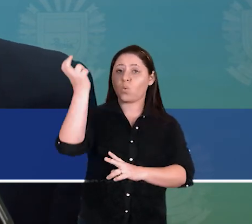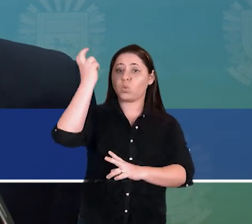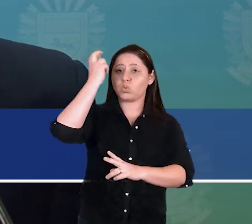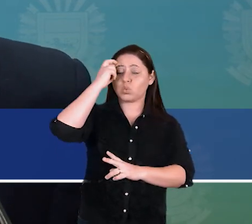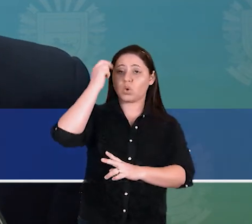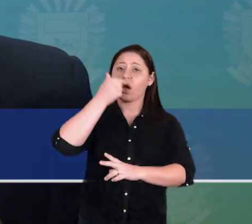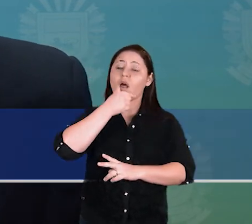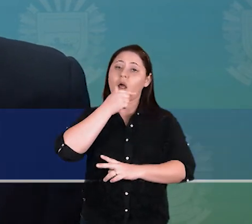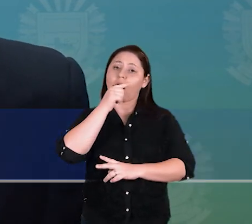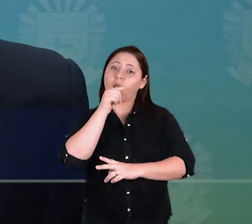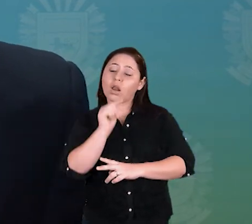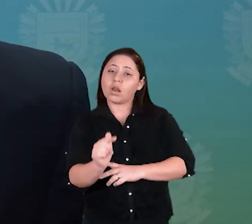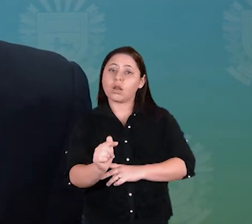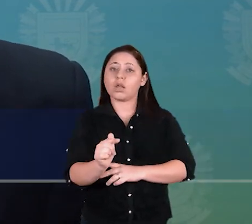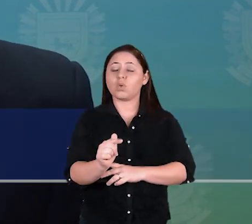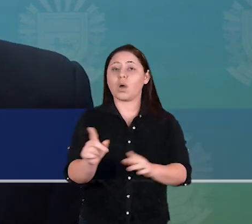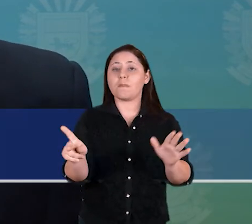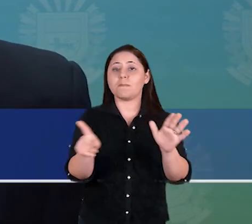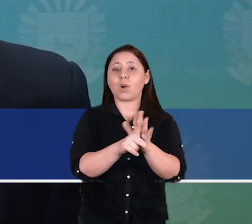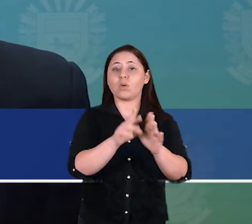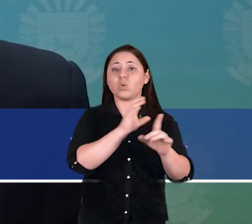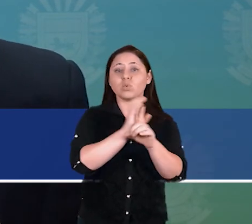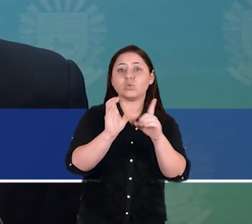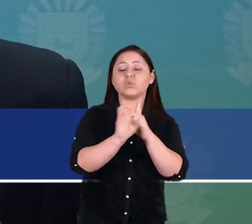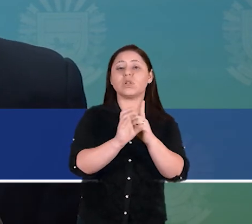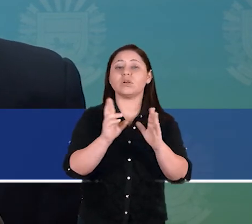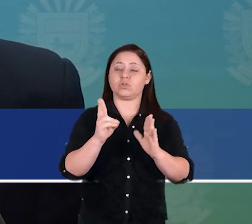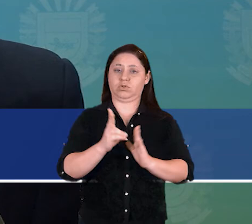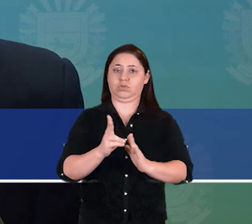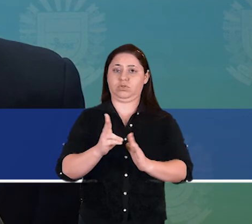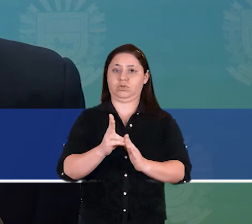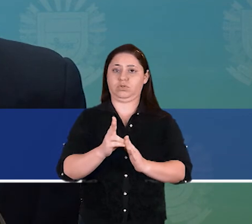respeito à cultura, à língua materna das